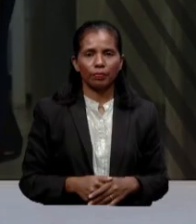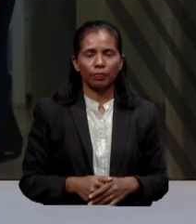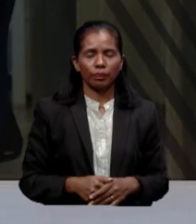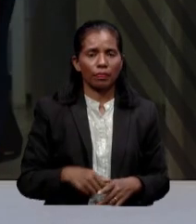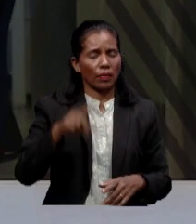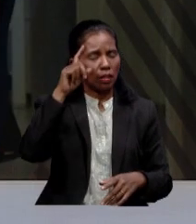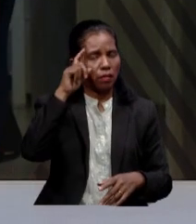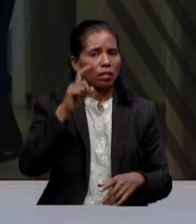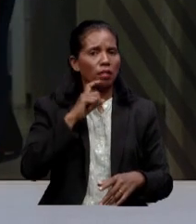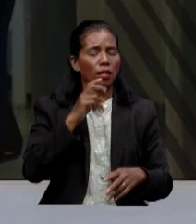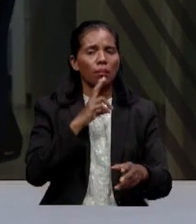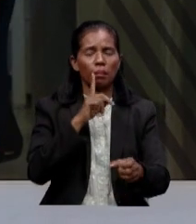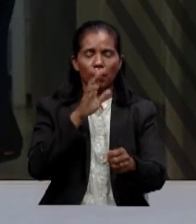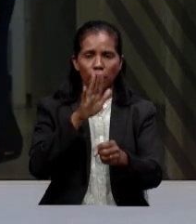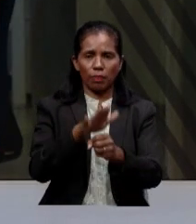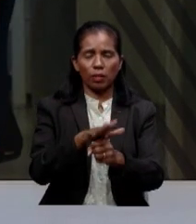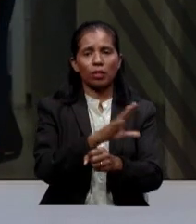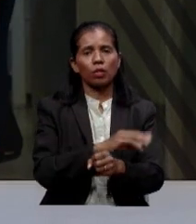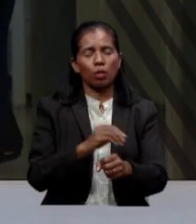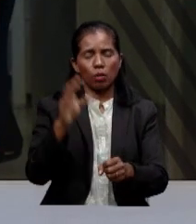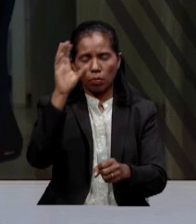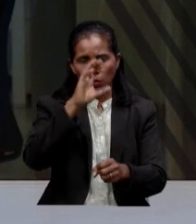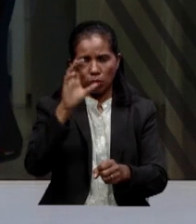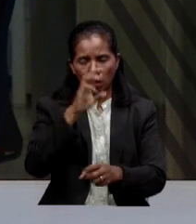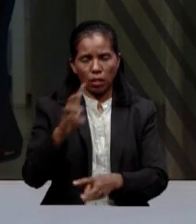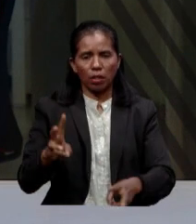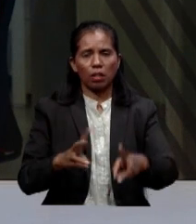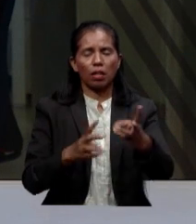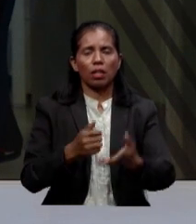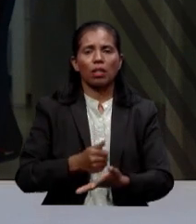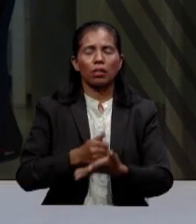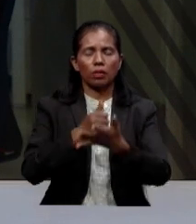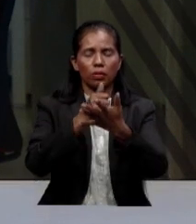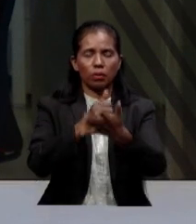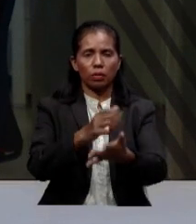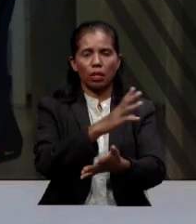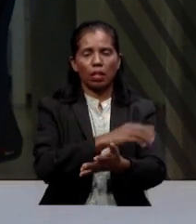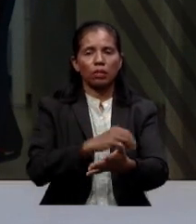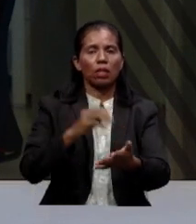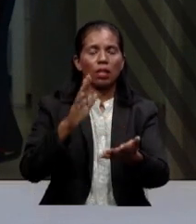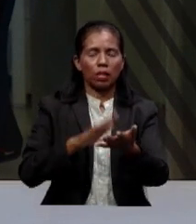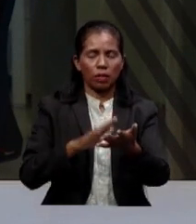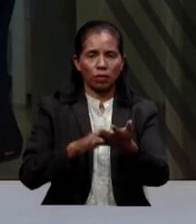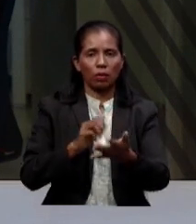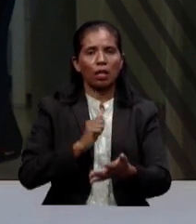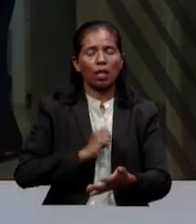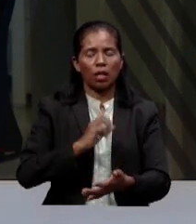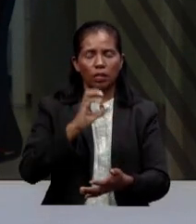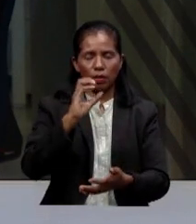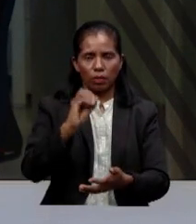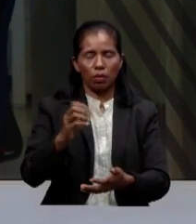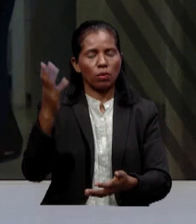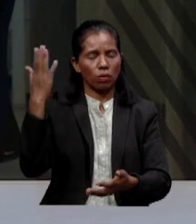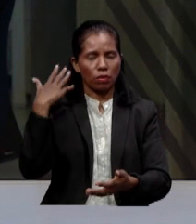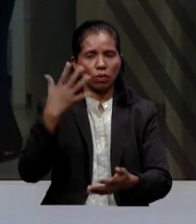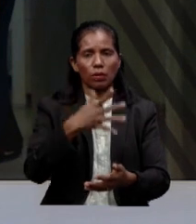Federal Sanan Gusmão promete se buca dalang hodi apoio Colégio Santa Josefina Baquita a Inarovila nebe anin